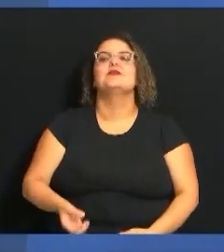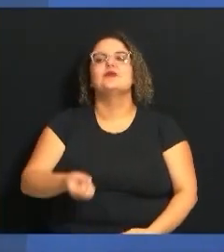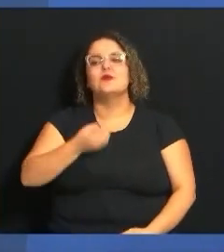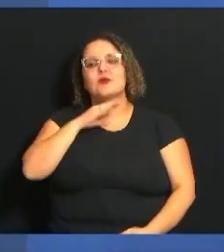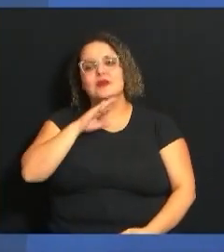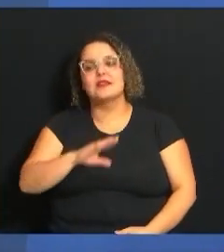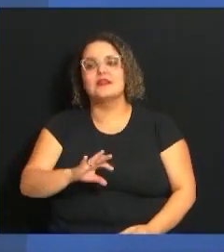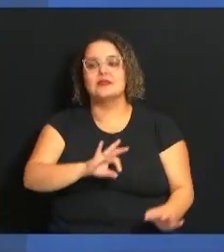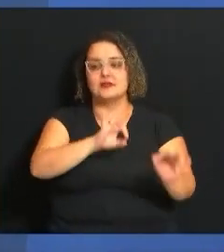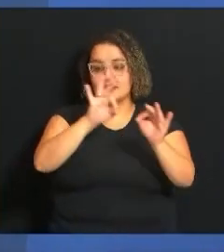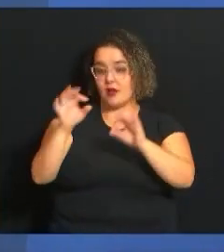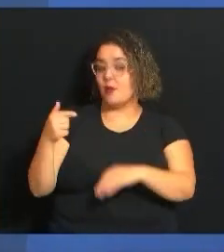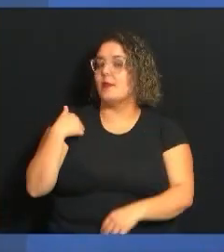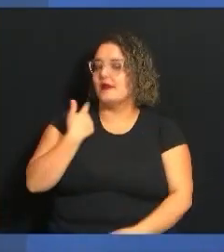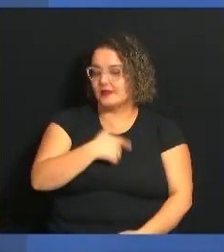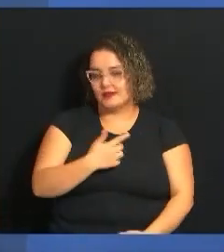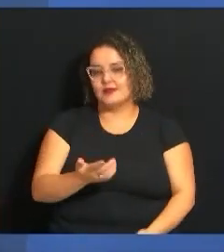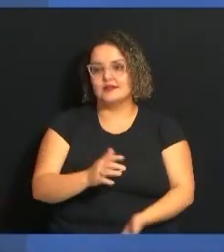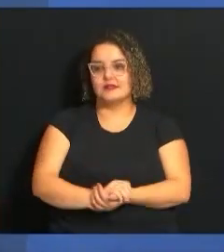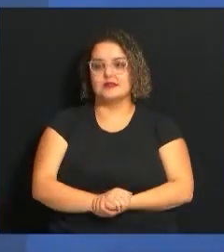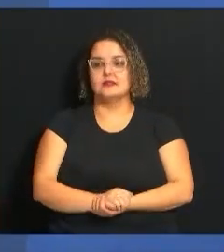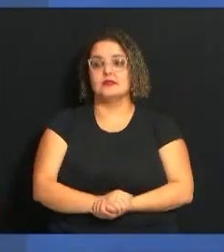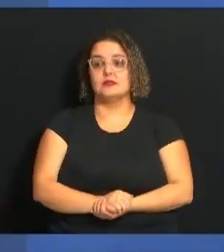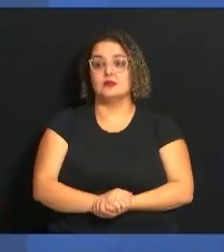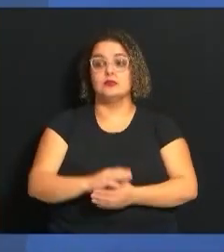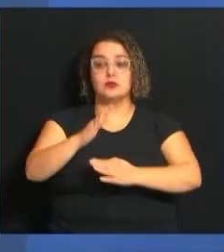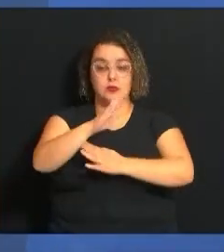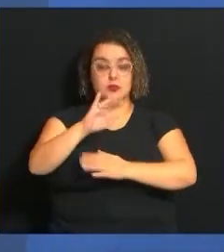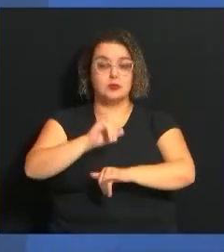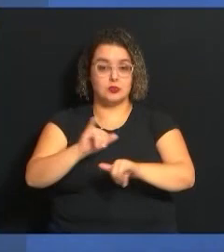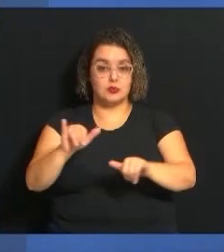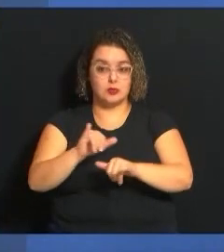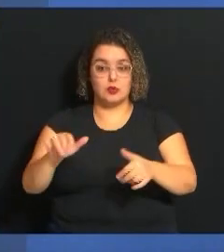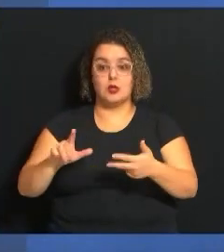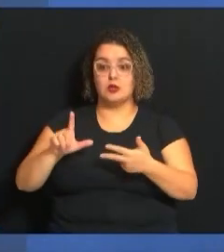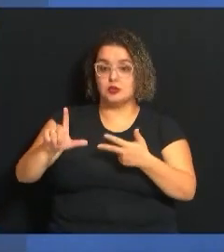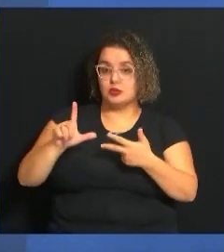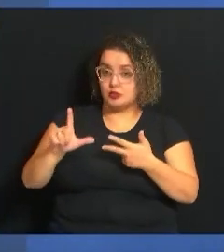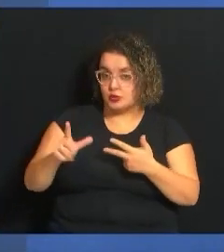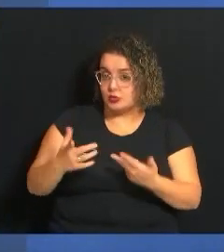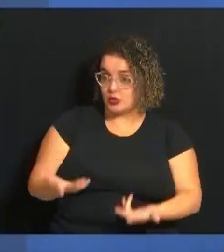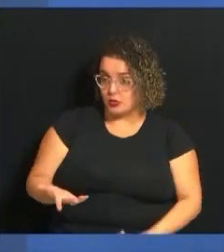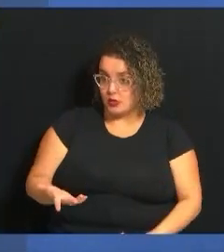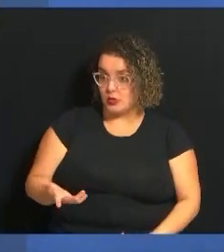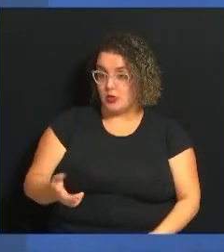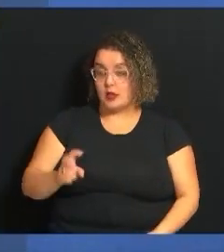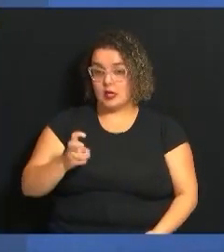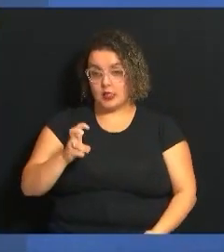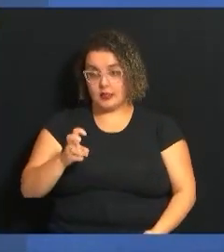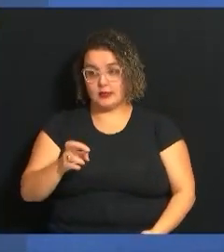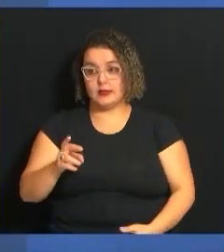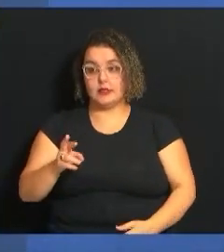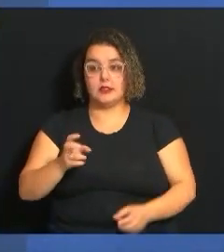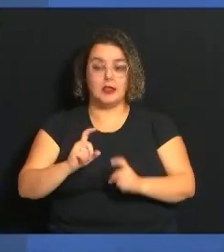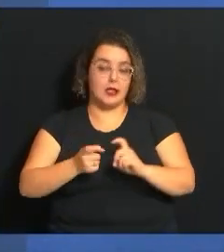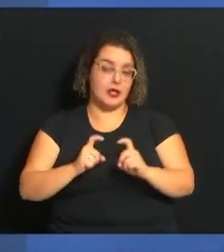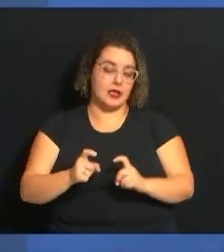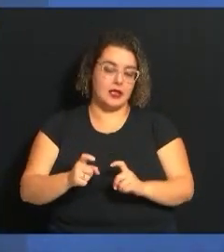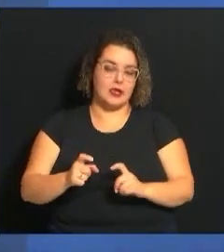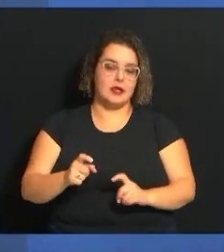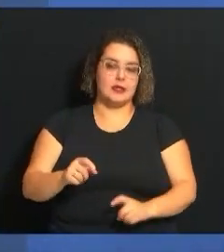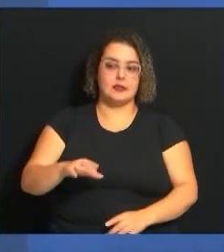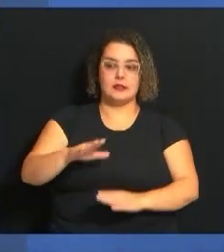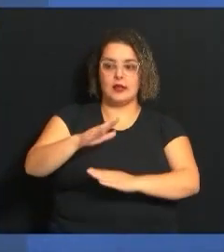a gente, né? E a gente aqui no Notícias do Legislativo começa falando sobre a quinta reunião ordinária da Câmara de